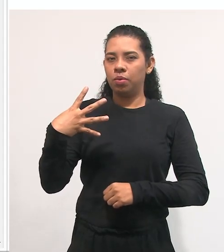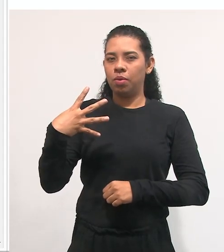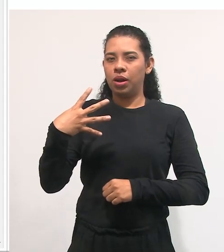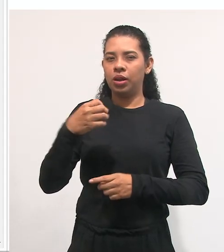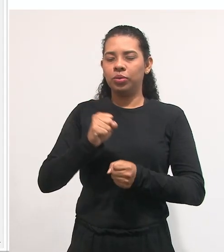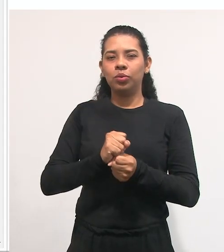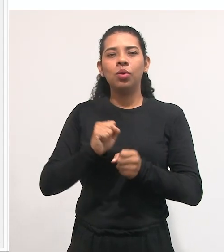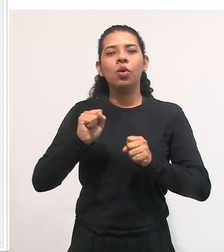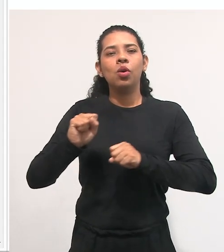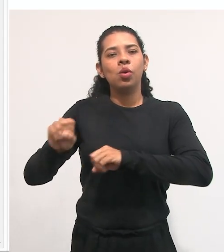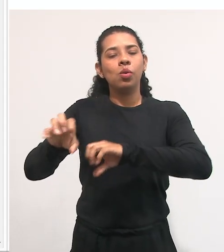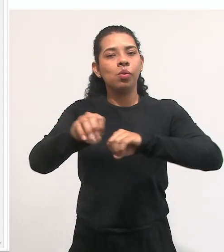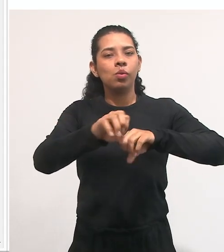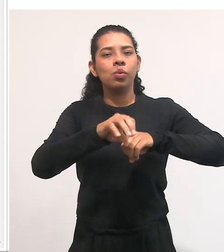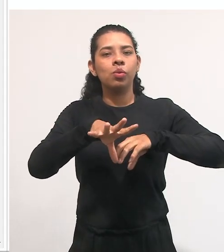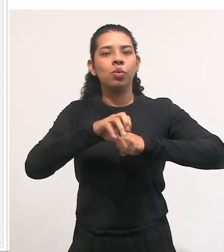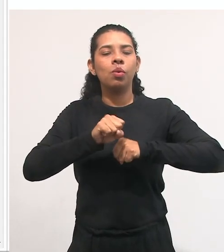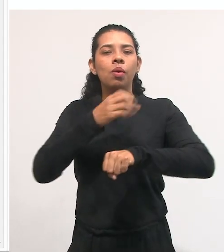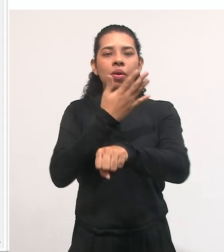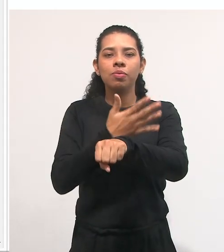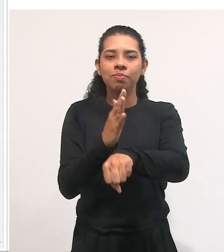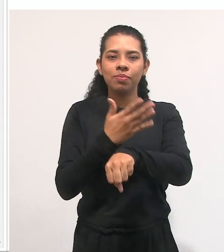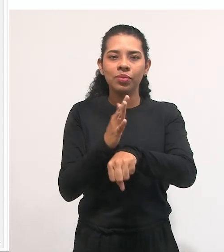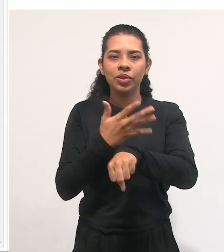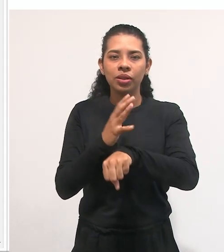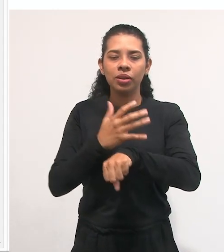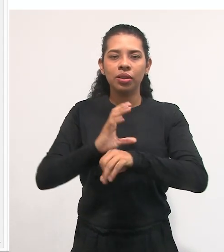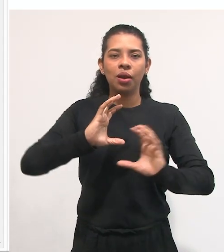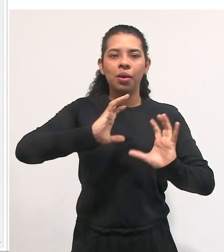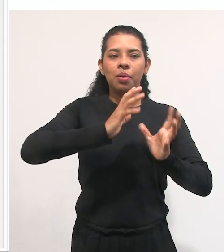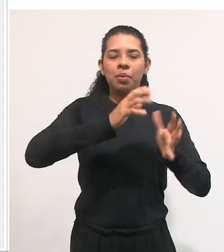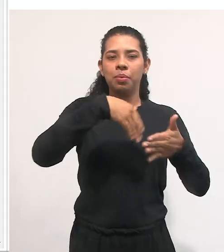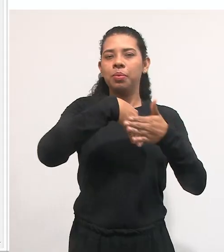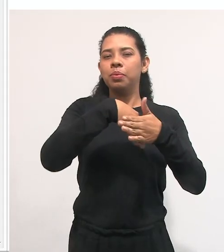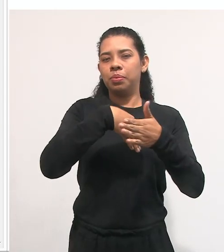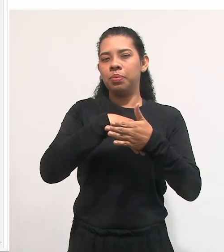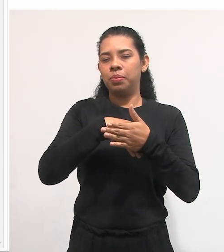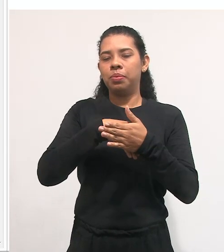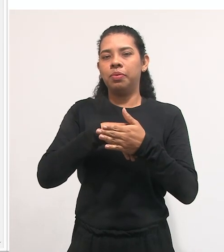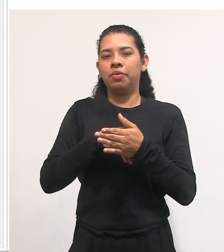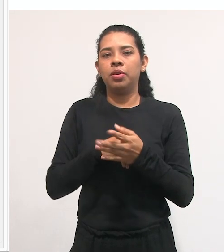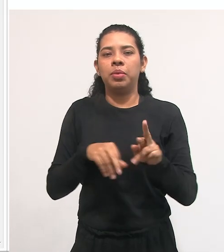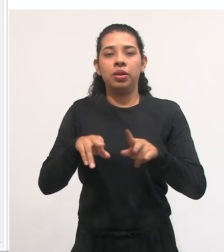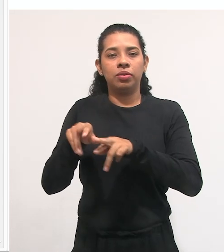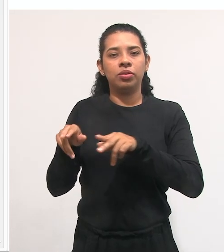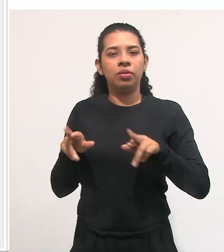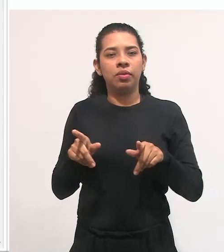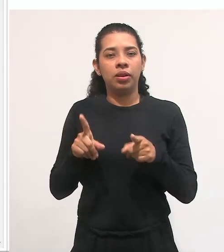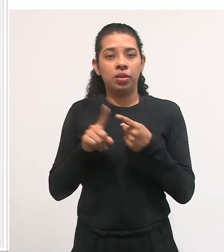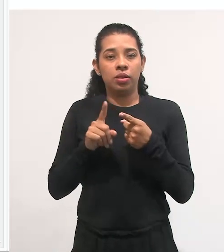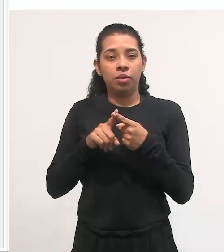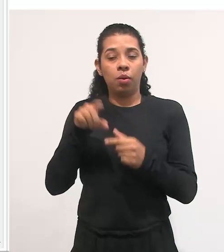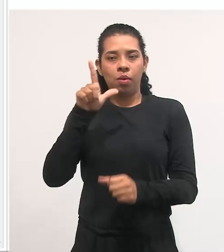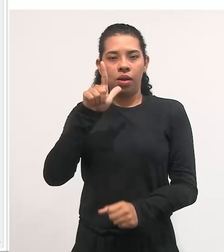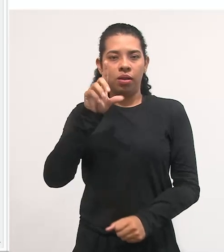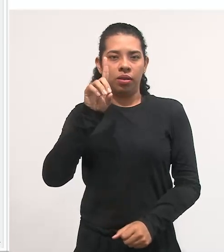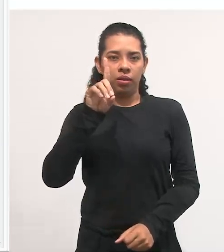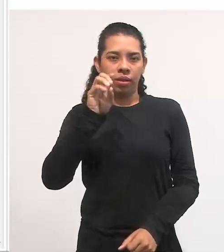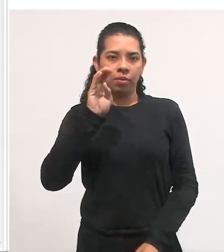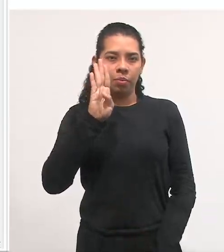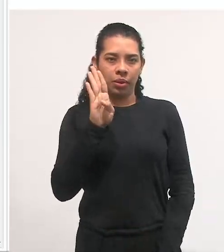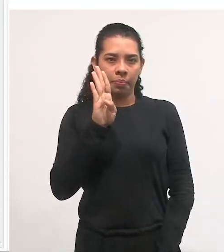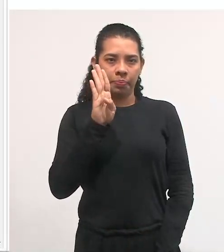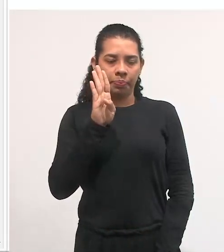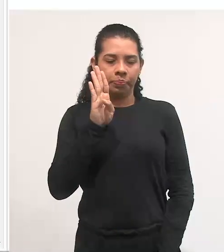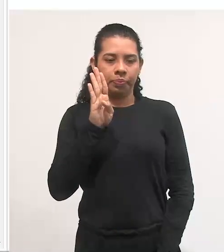do desporto educacional e apoio às práticas desportivas não formais. Então, quando a gente volta lá para a LDB, vou levar